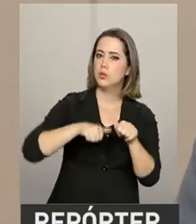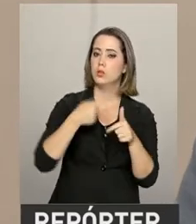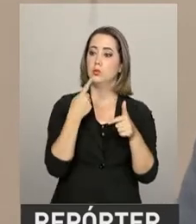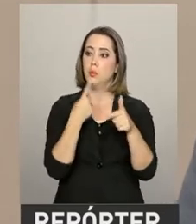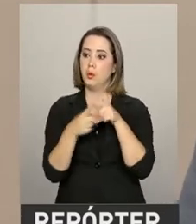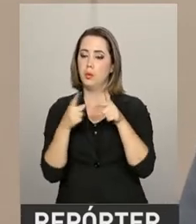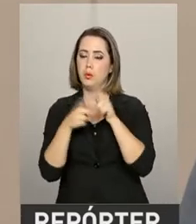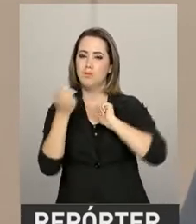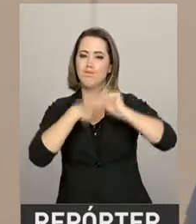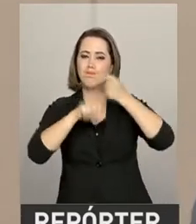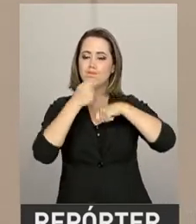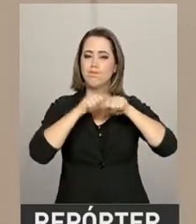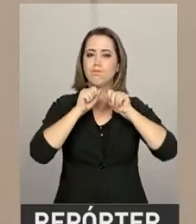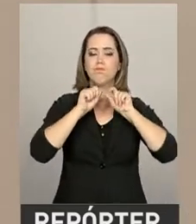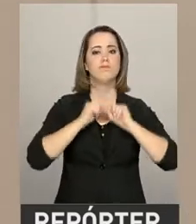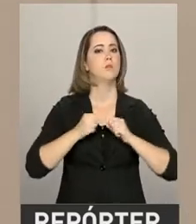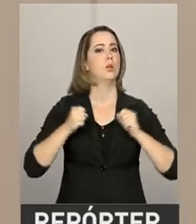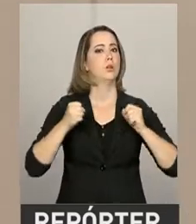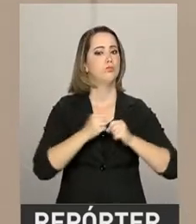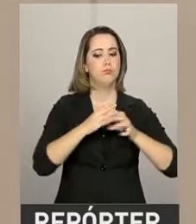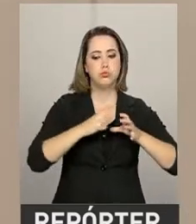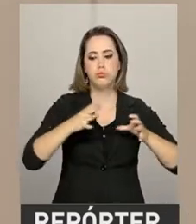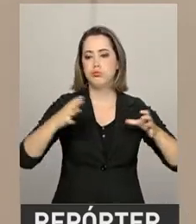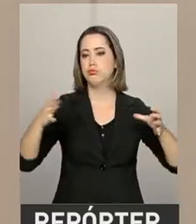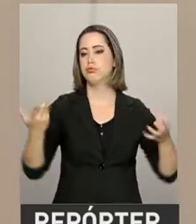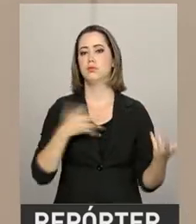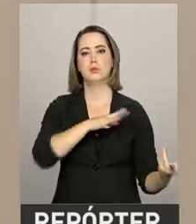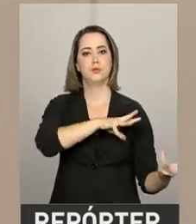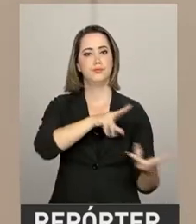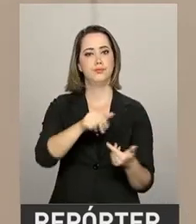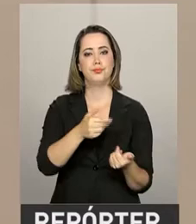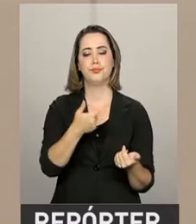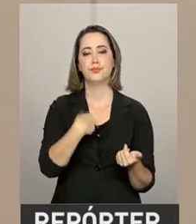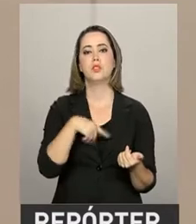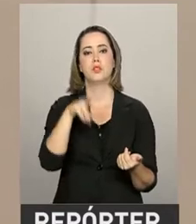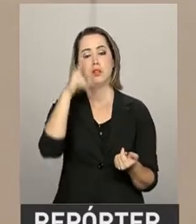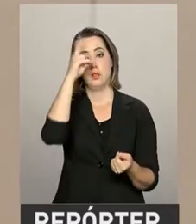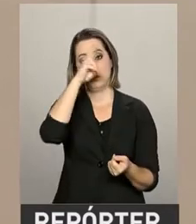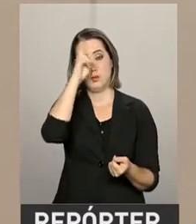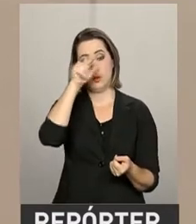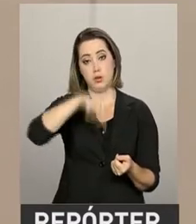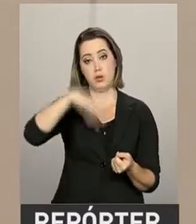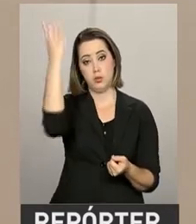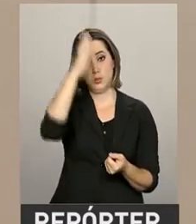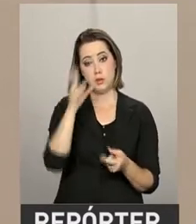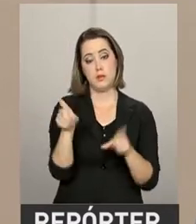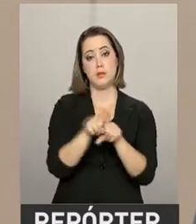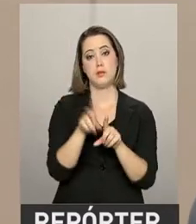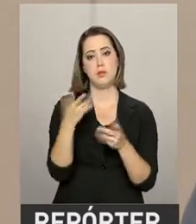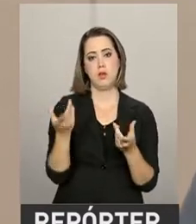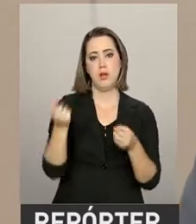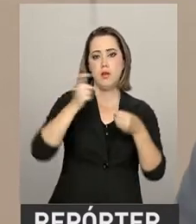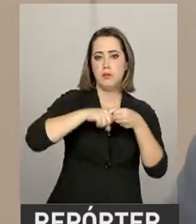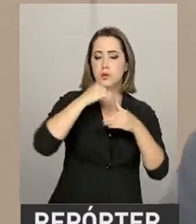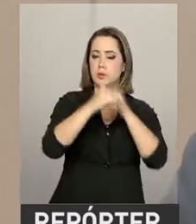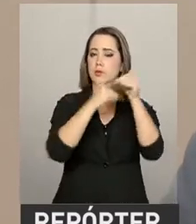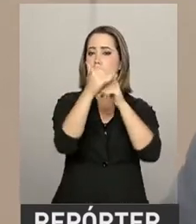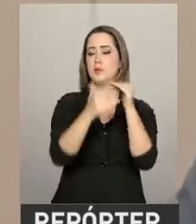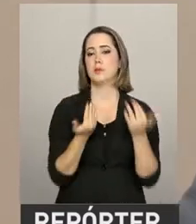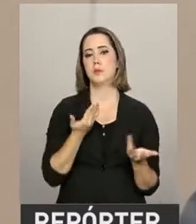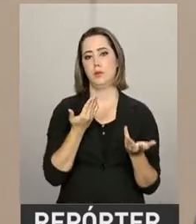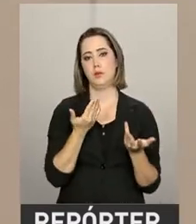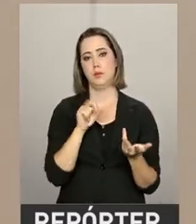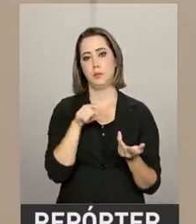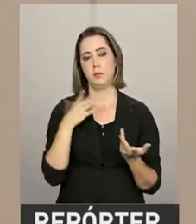recessão, que foi a maior recessão da história medida da economia brasileira, e o início da retomada do crescimento. Então,